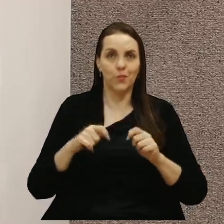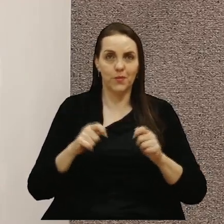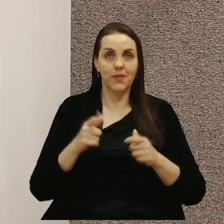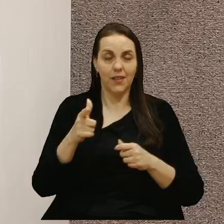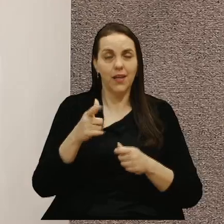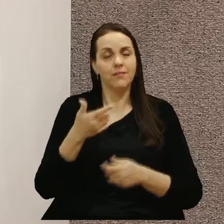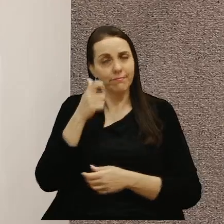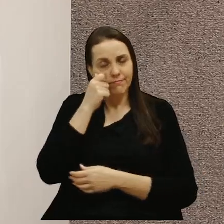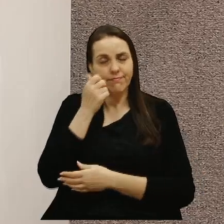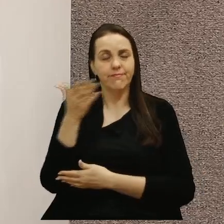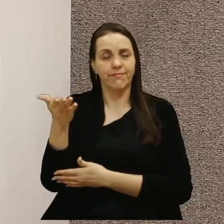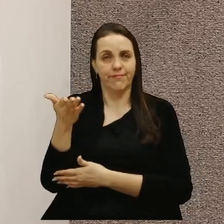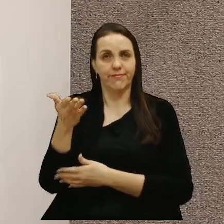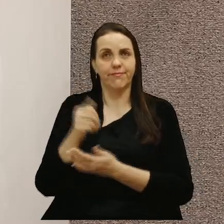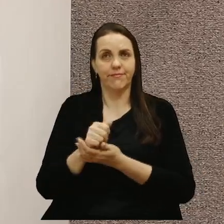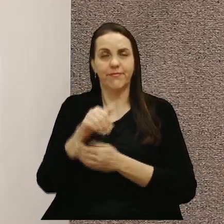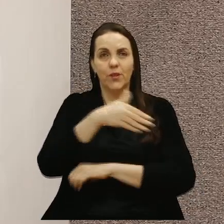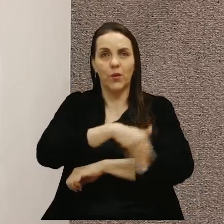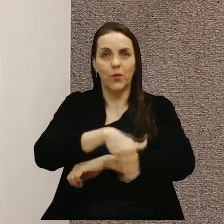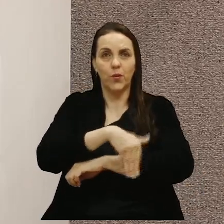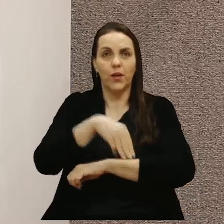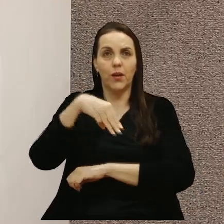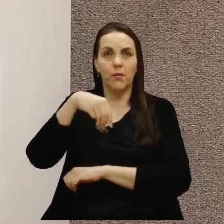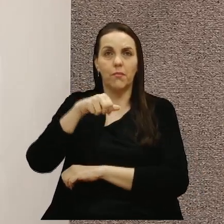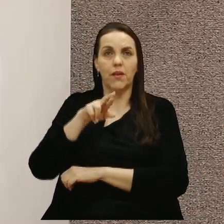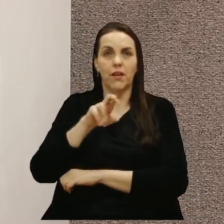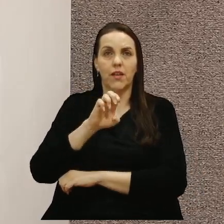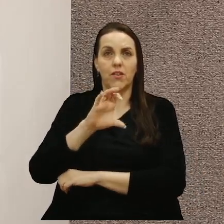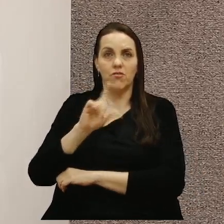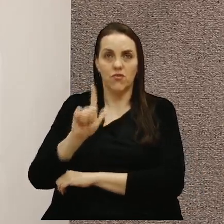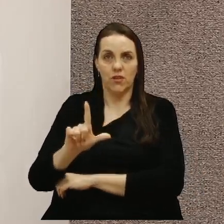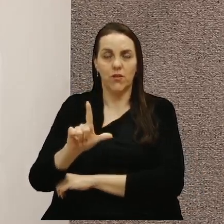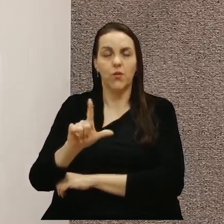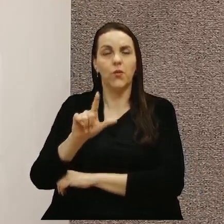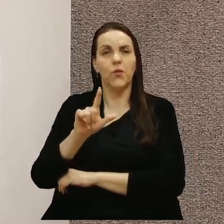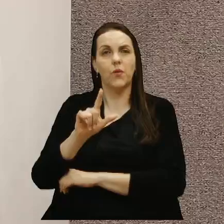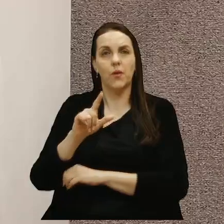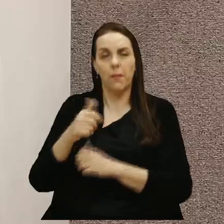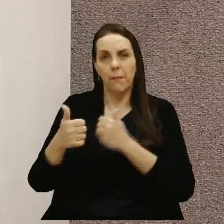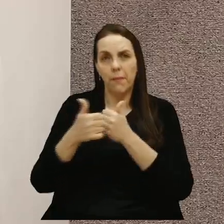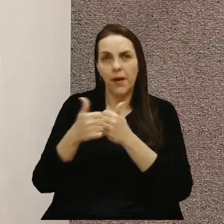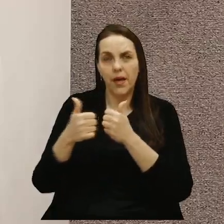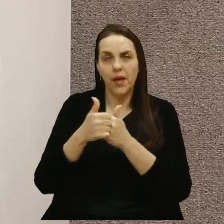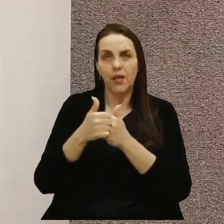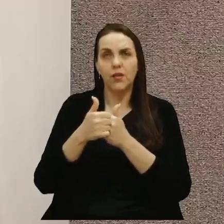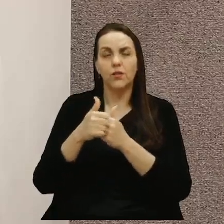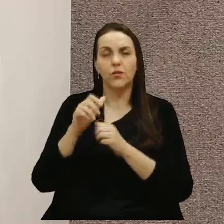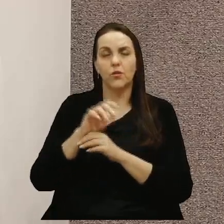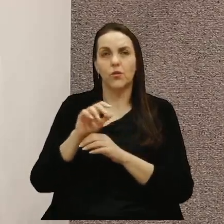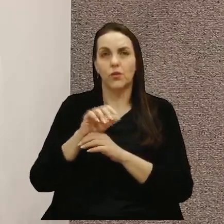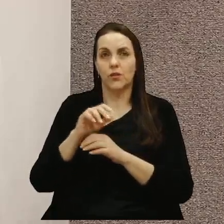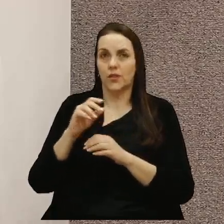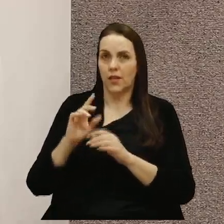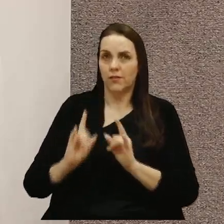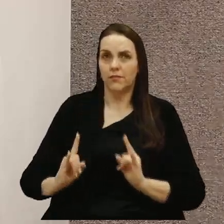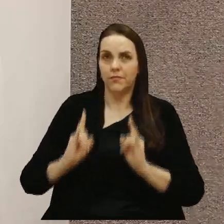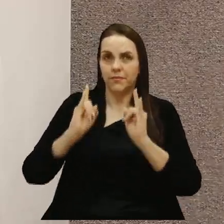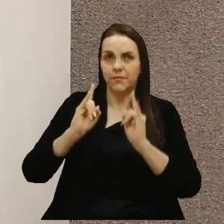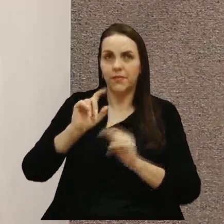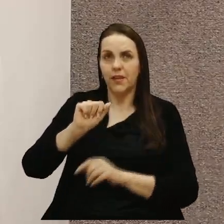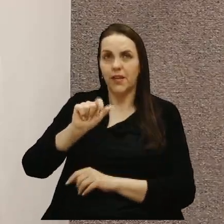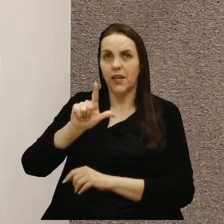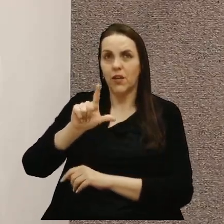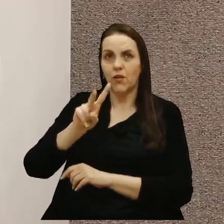esteja presente ali na rua Marechal Floriano, próximo ao comercial Alvorada, antigo teatro da FSG, naquelas dependências, ali está a